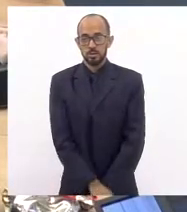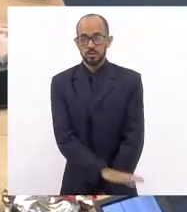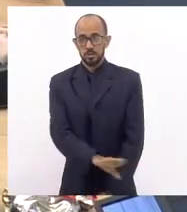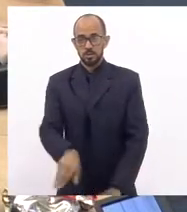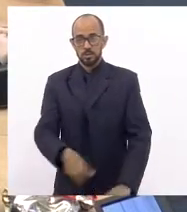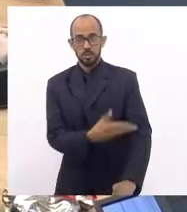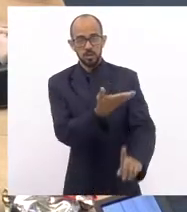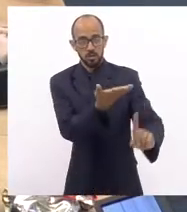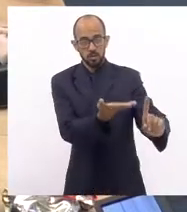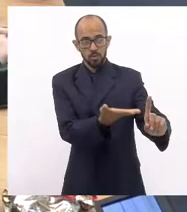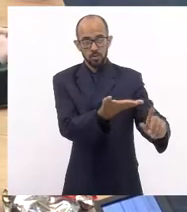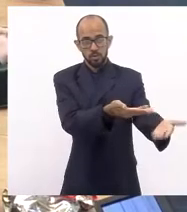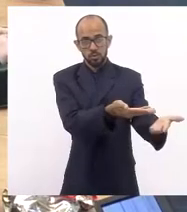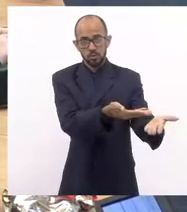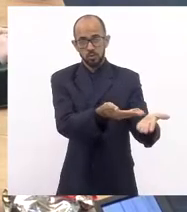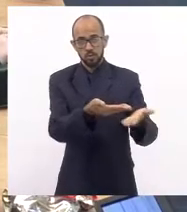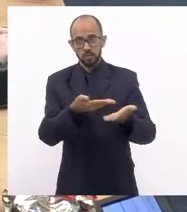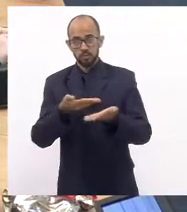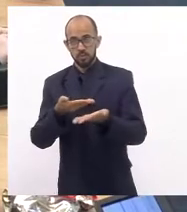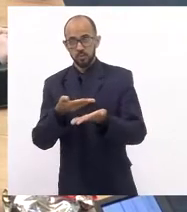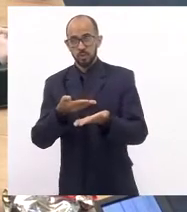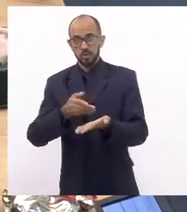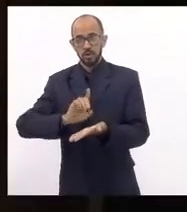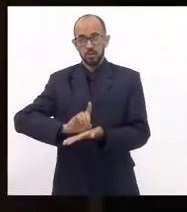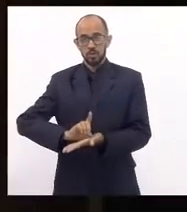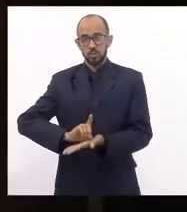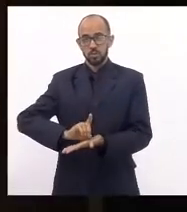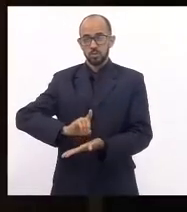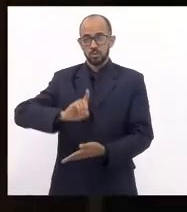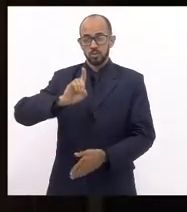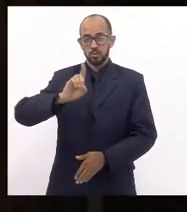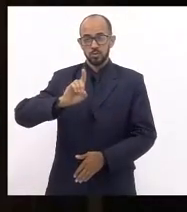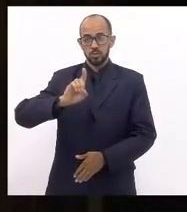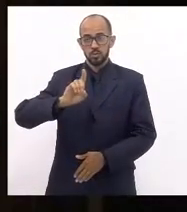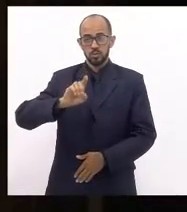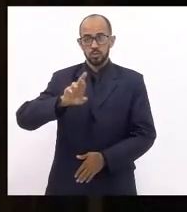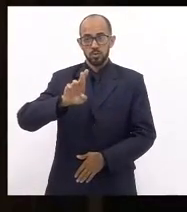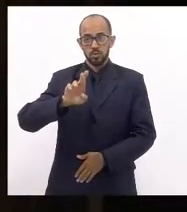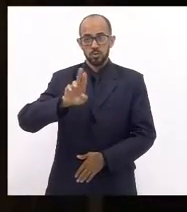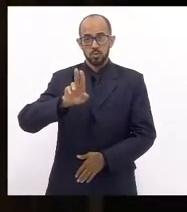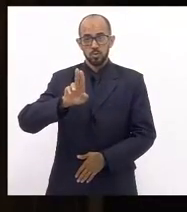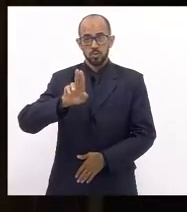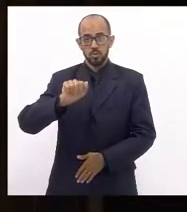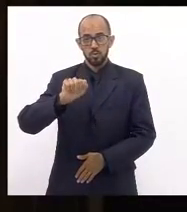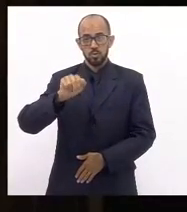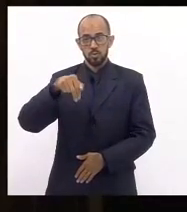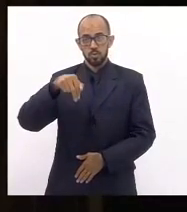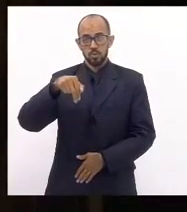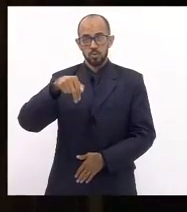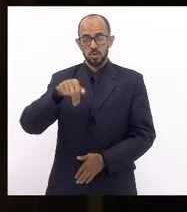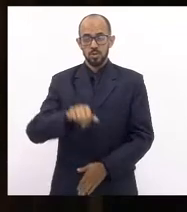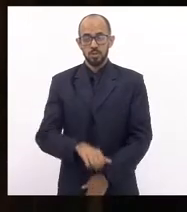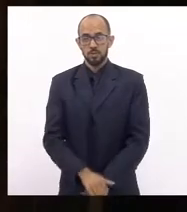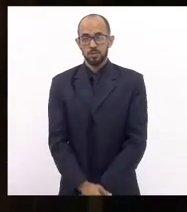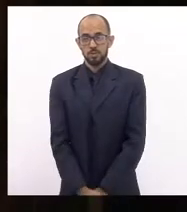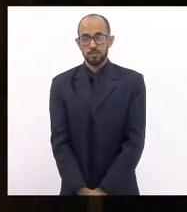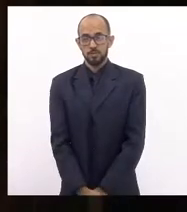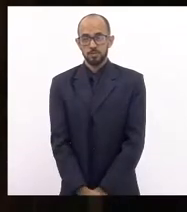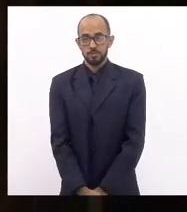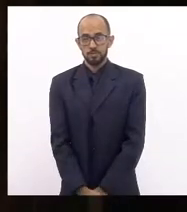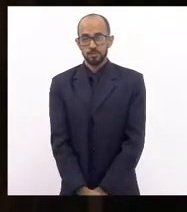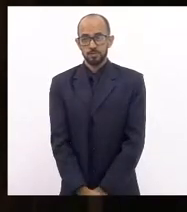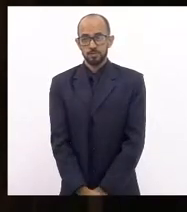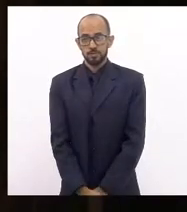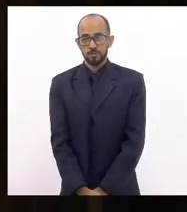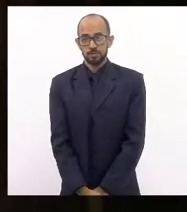Tenho a honra de chamar o excelentíssimo doutor Juan Carlos Ferreira da Costa Saião.